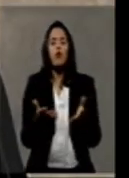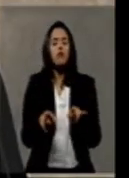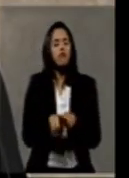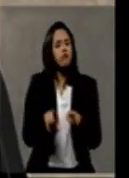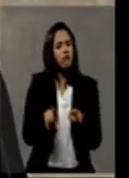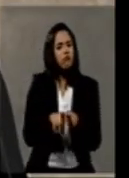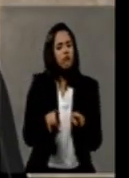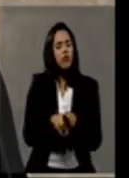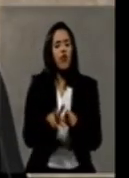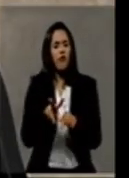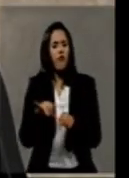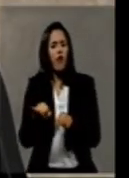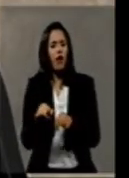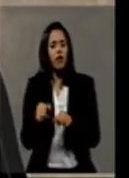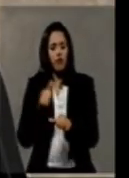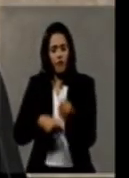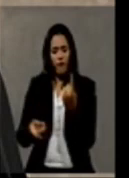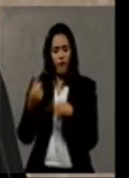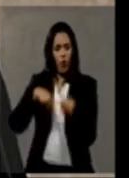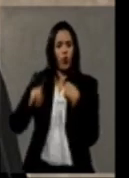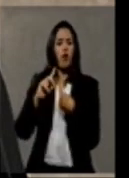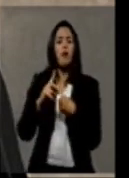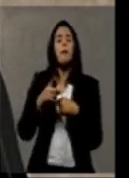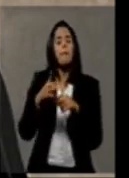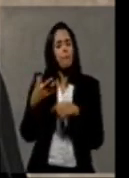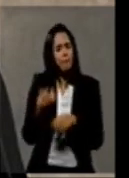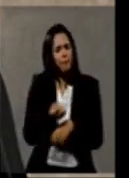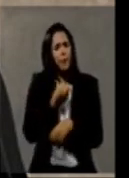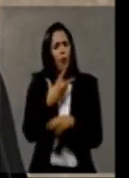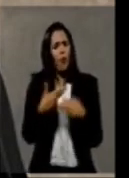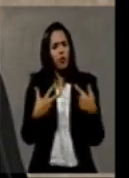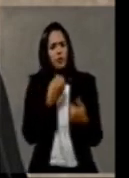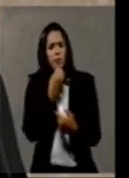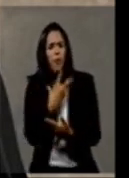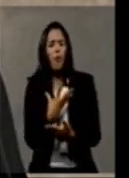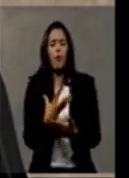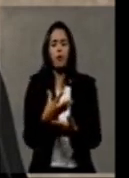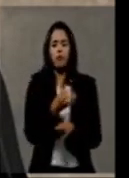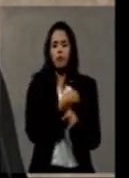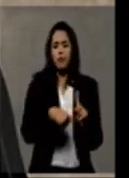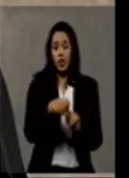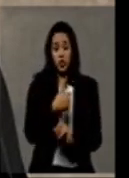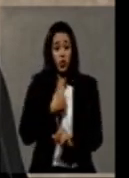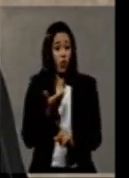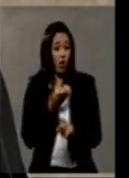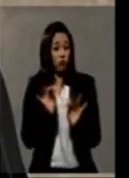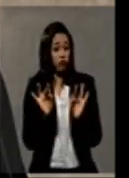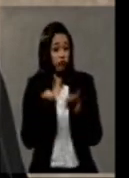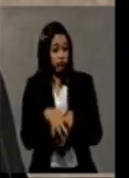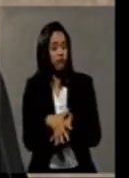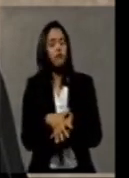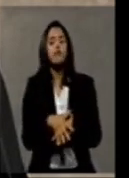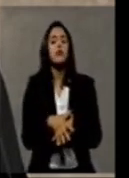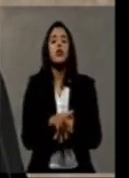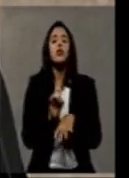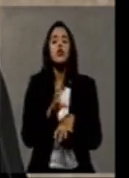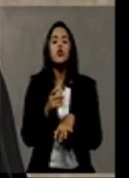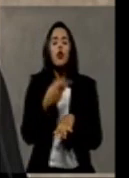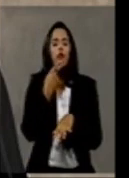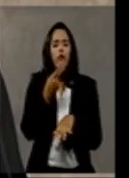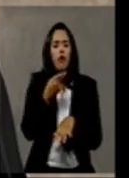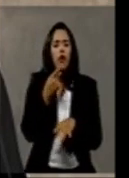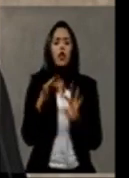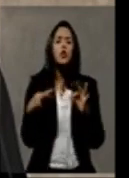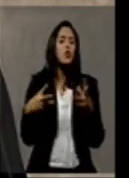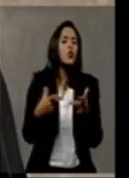que reverterão em benefício para toda a sociedade gostaria por fim de dirigir uma palavra final à